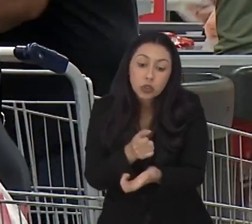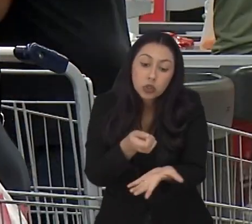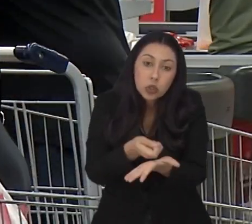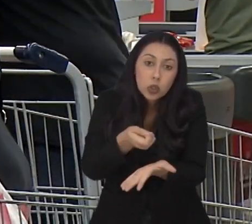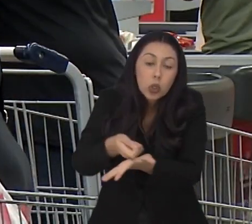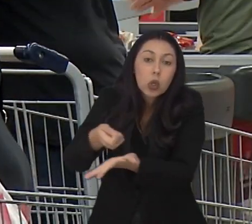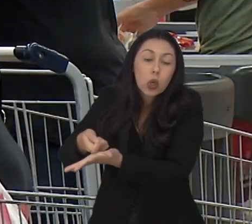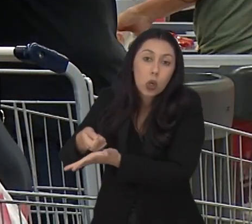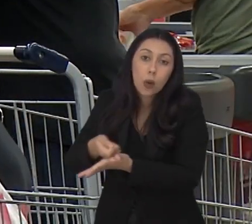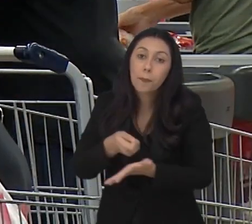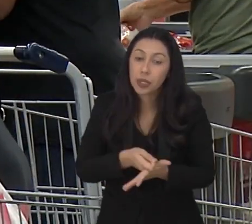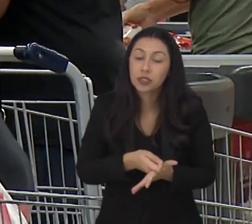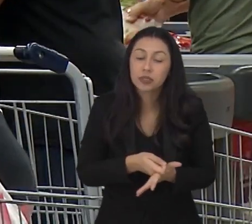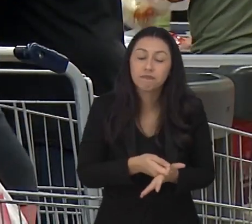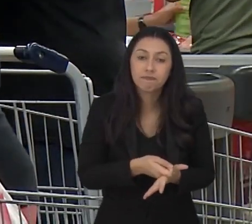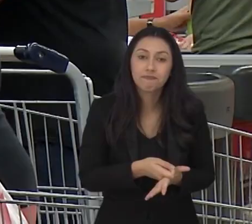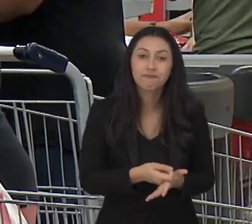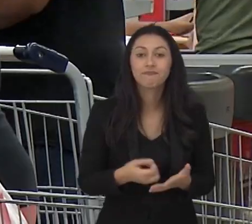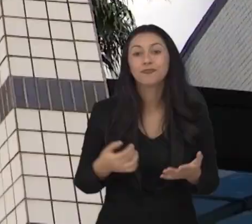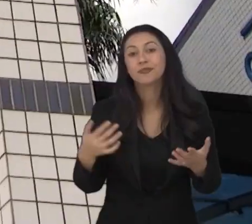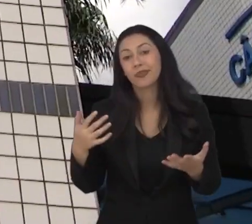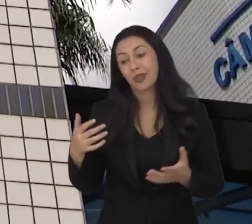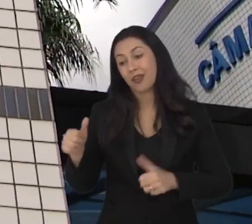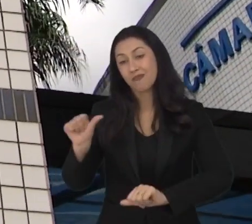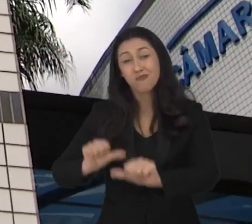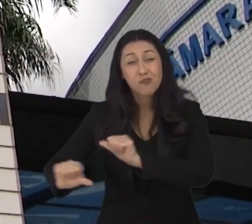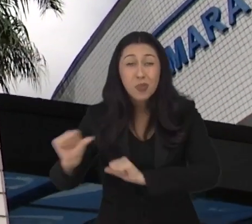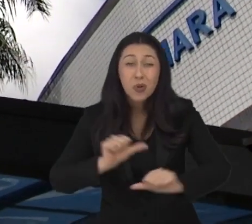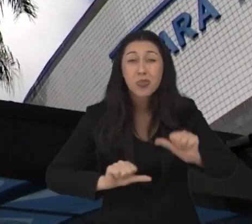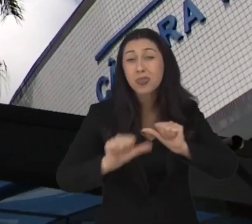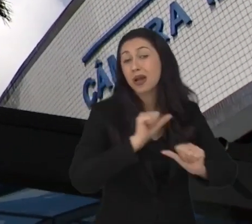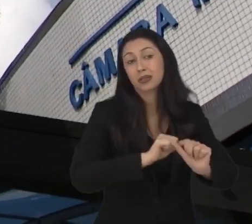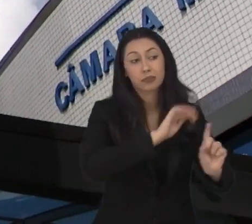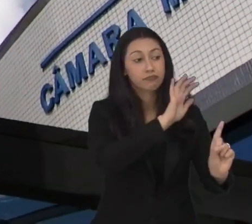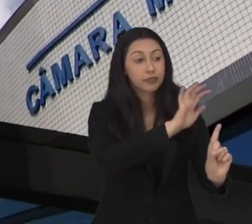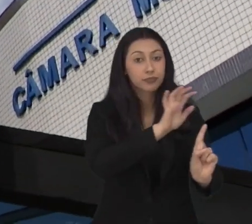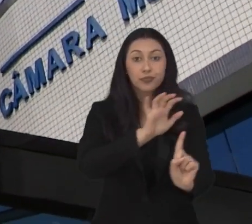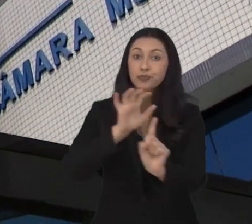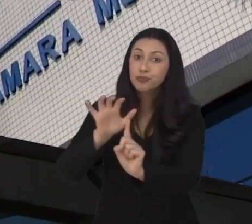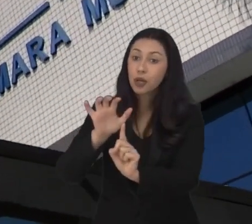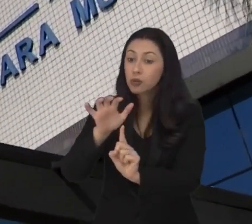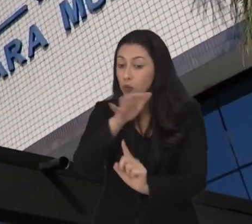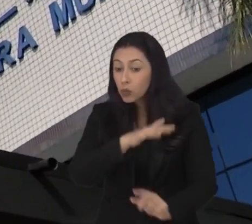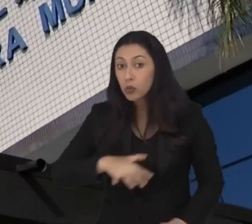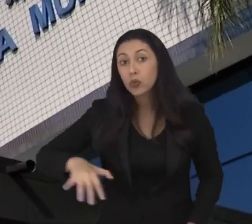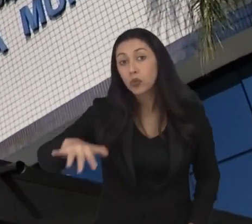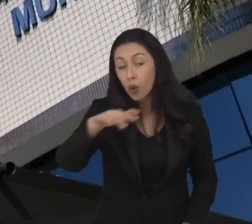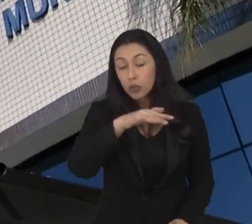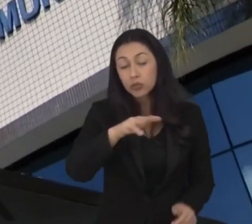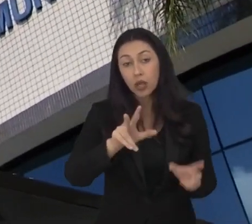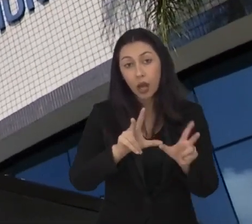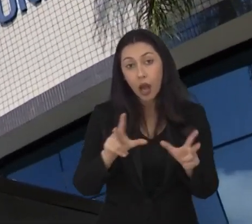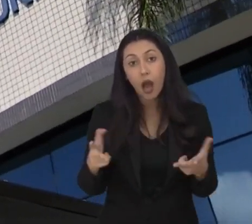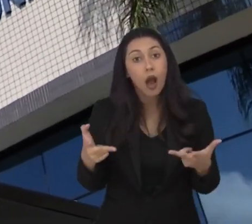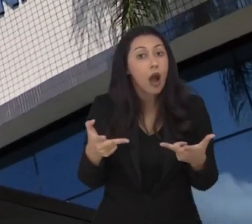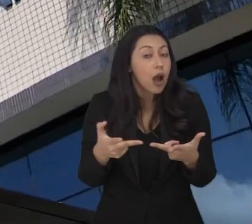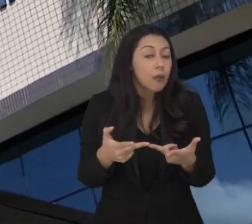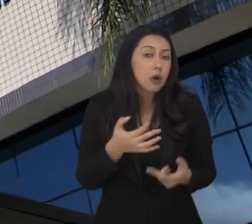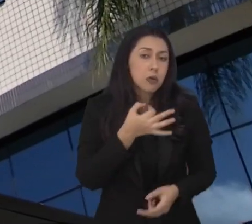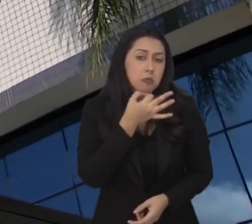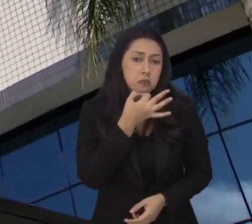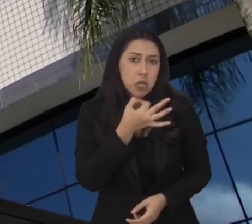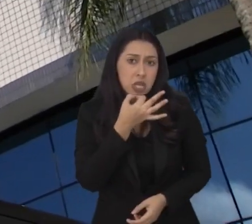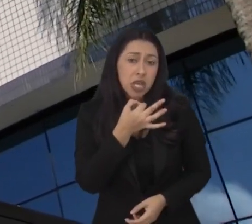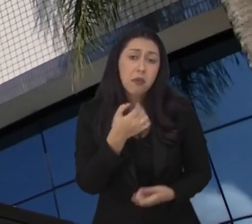a regulamentação seja aprovada pelo governo. Como a mudança afeta toda a cadeia nacional de consumo, a Câmara de São